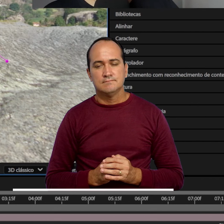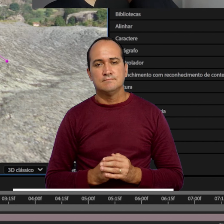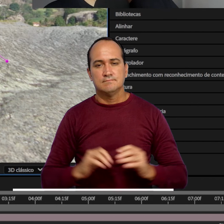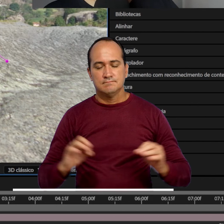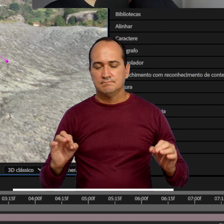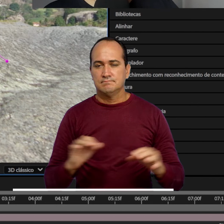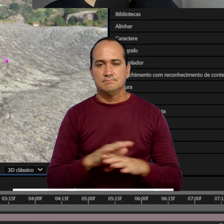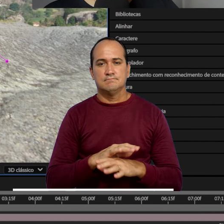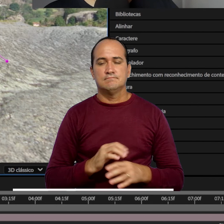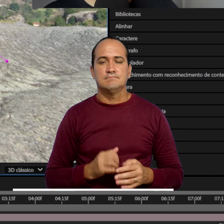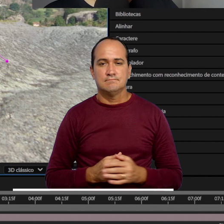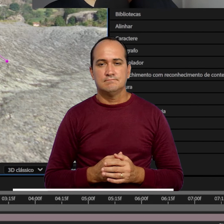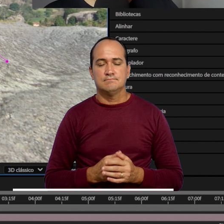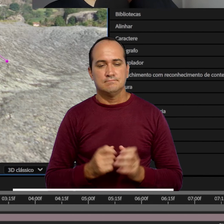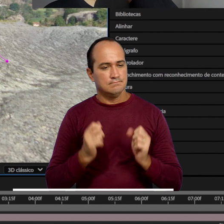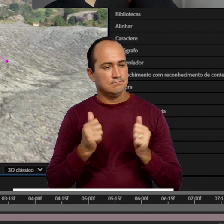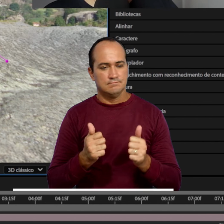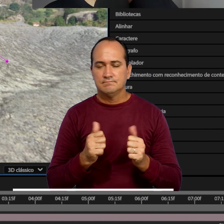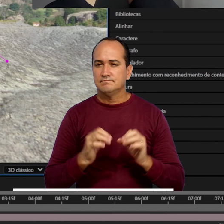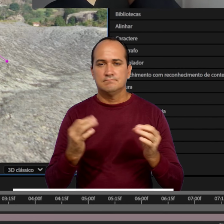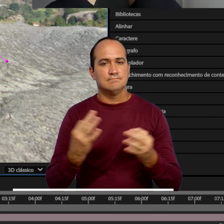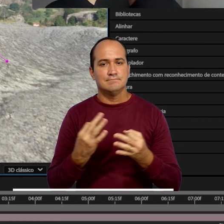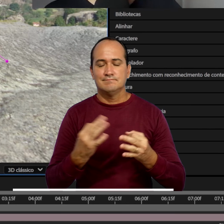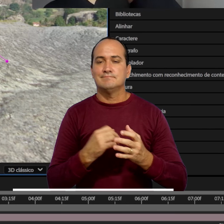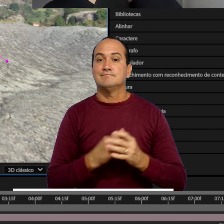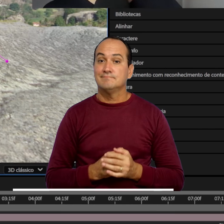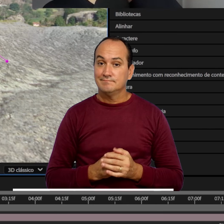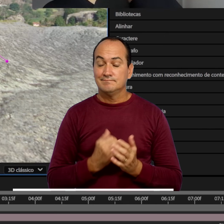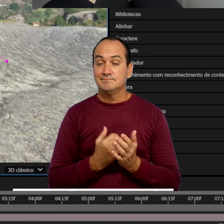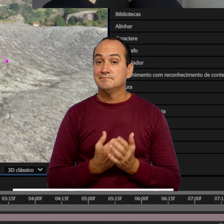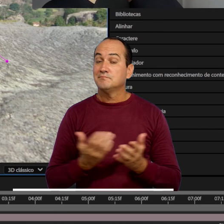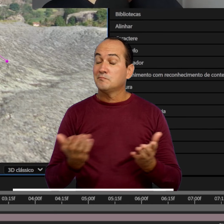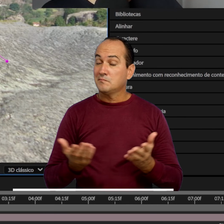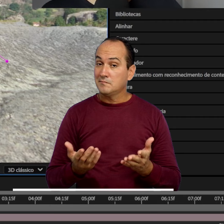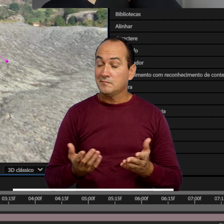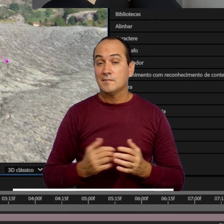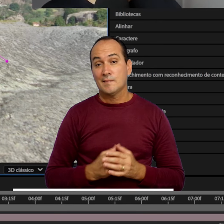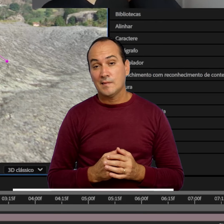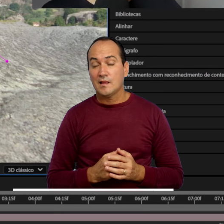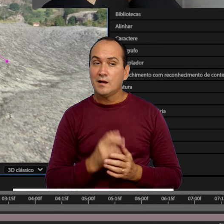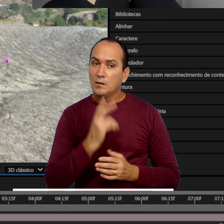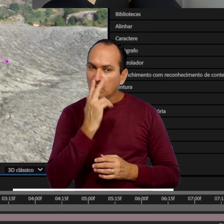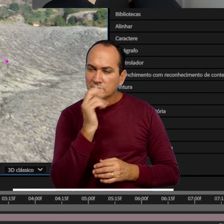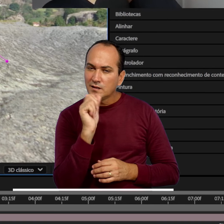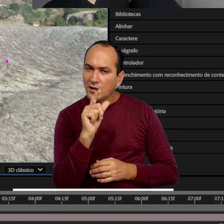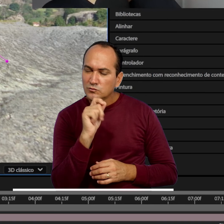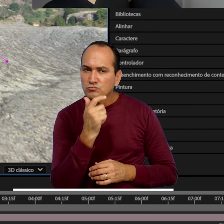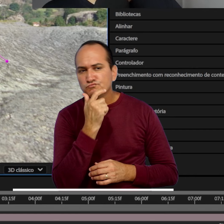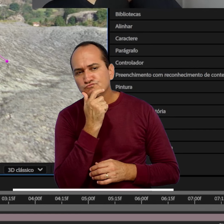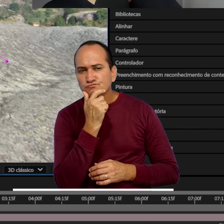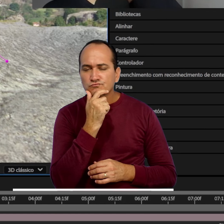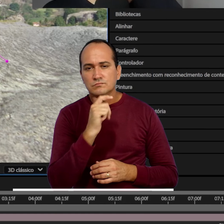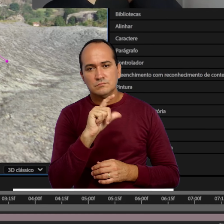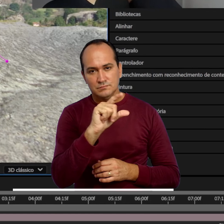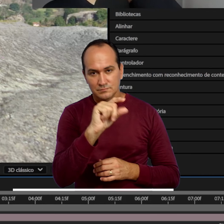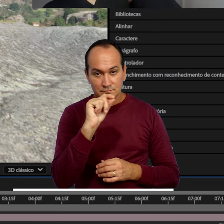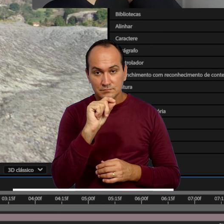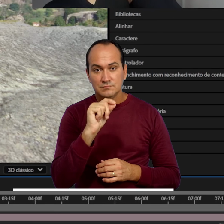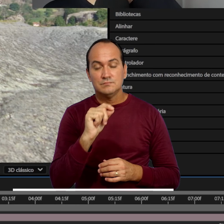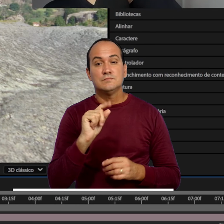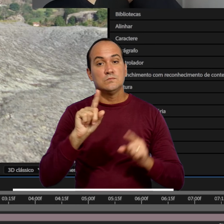Pronto, agora não vai cortar mais o rabinho do bichinho. Ok, perfeito. Bem, mas aí nesse caso, como eu falei, ele está um pouco azulado, tá? Então eu